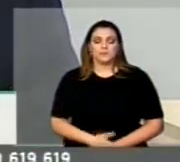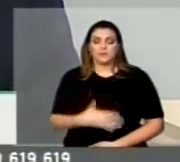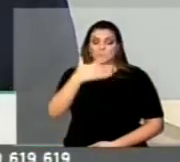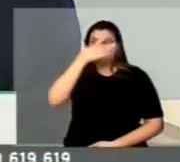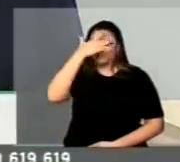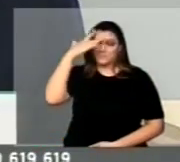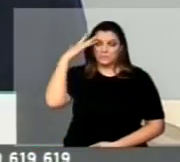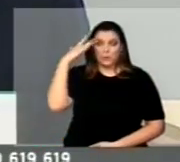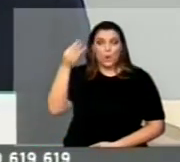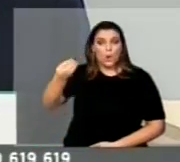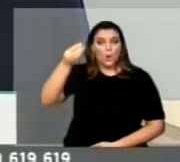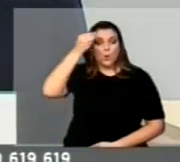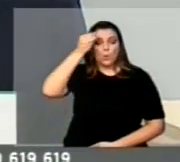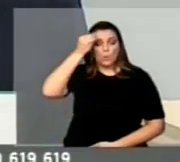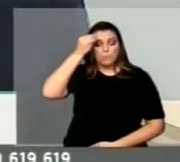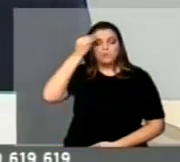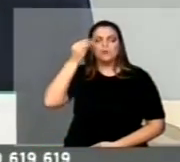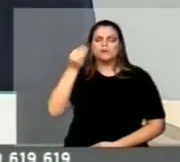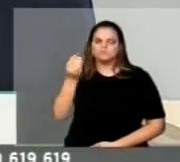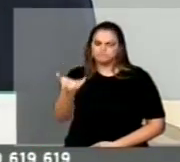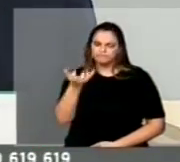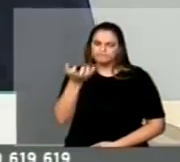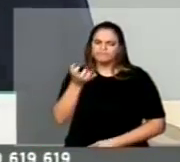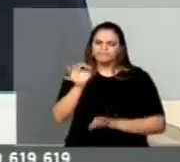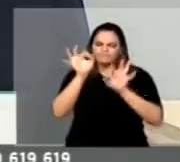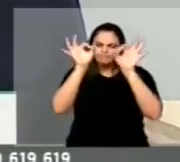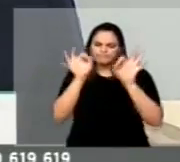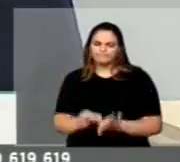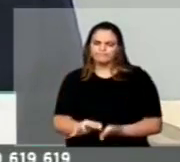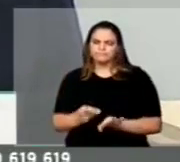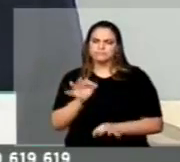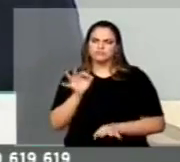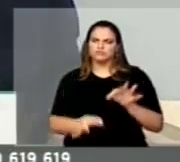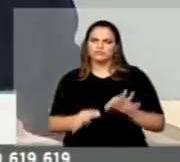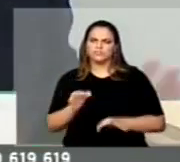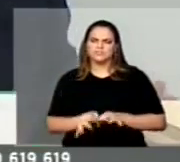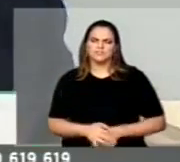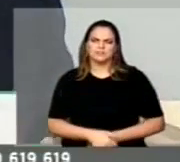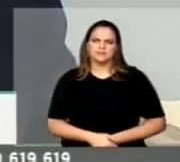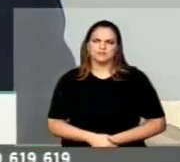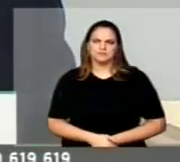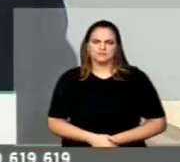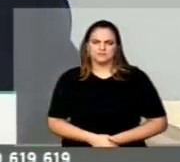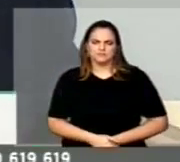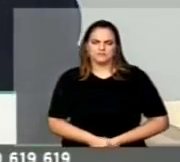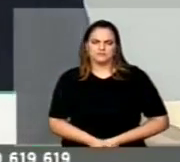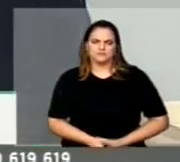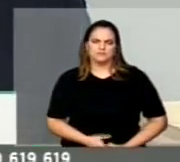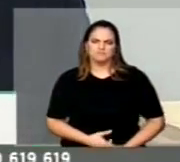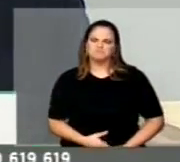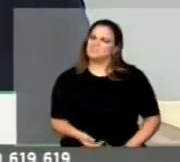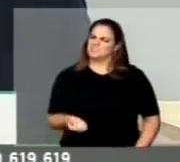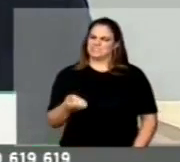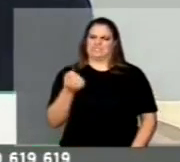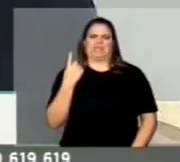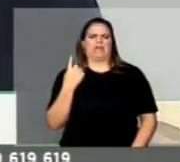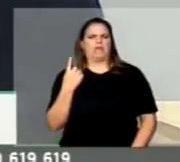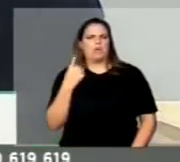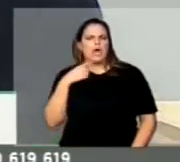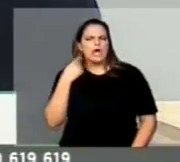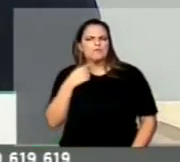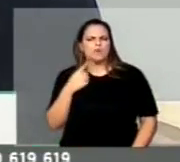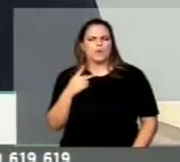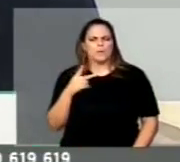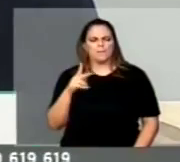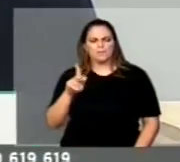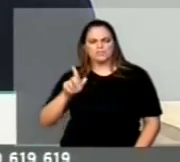ser responsabilizados, que sejam punidos. É muito estranho que o Procurador-Geral consiga, depois do